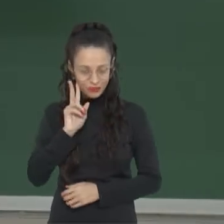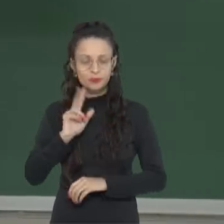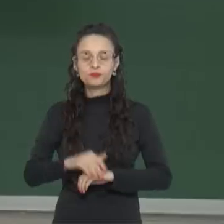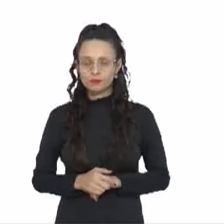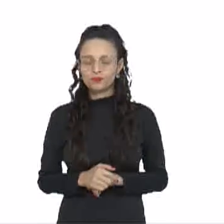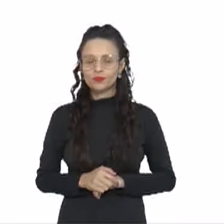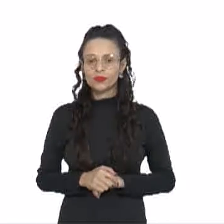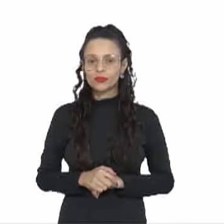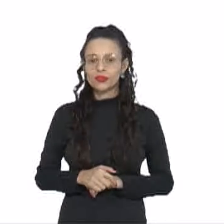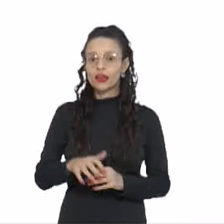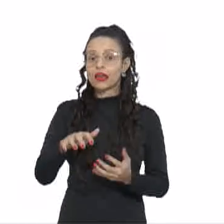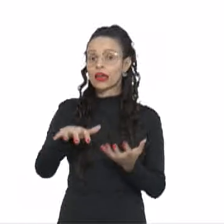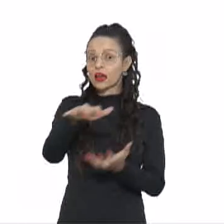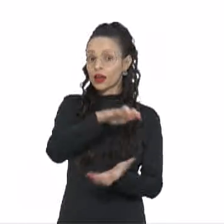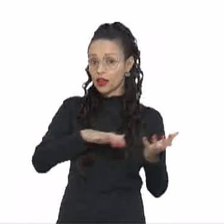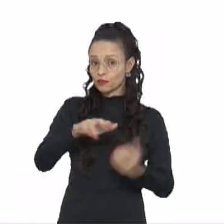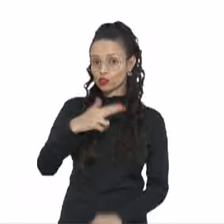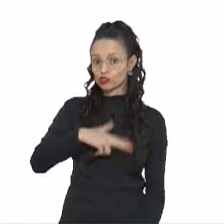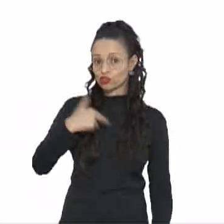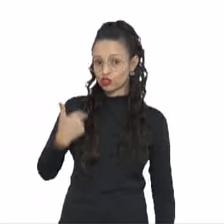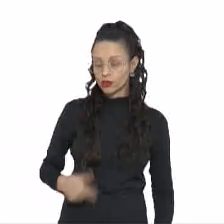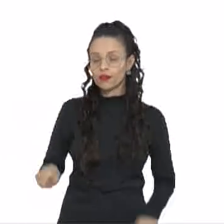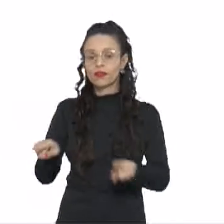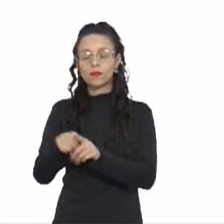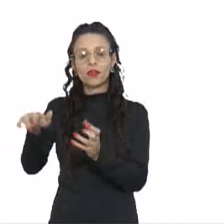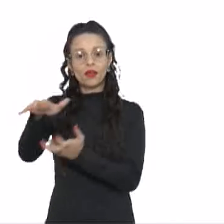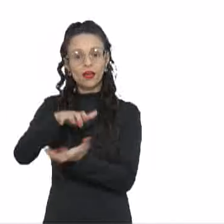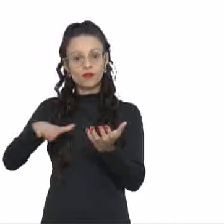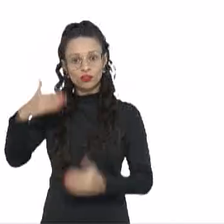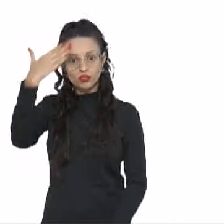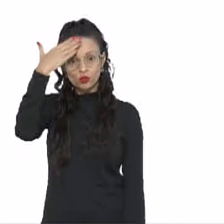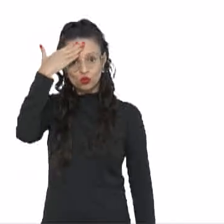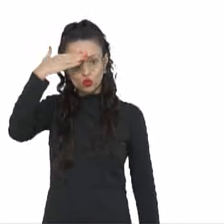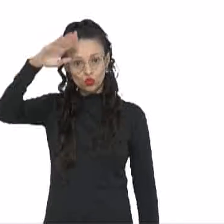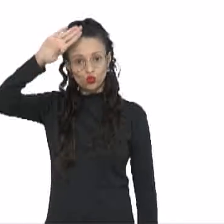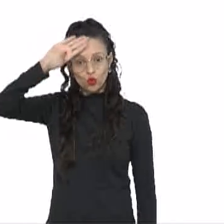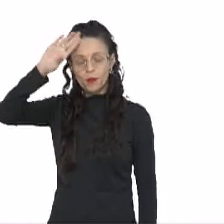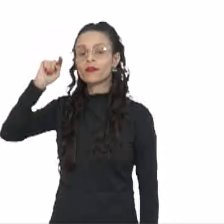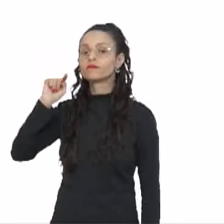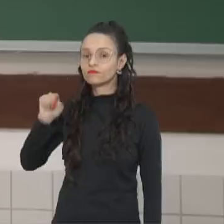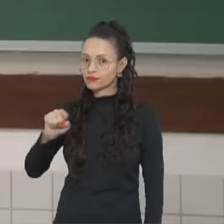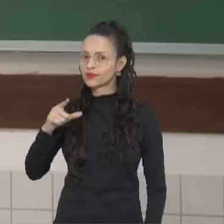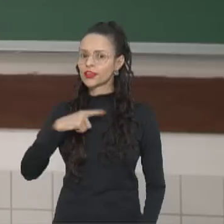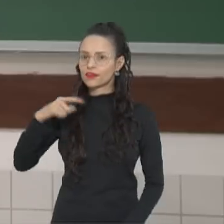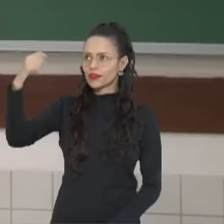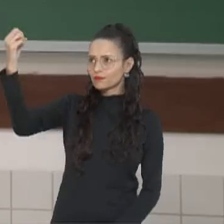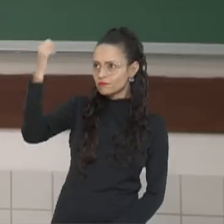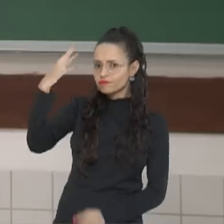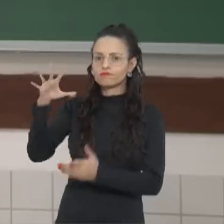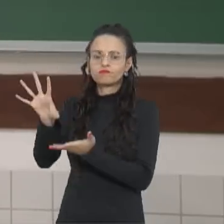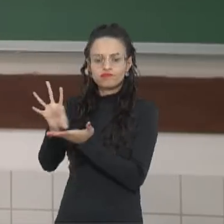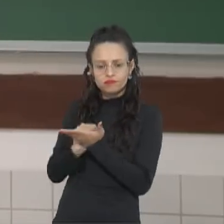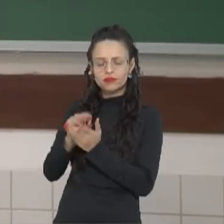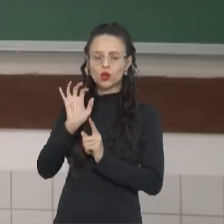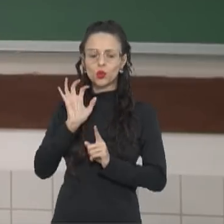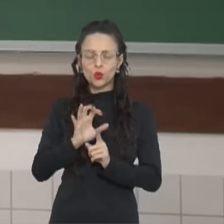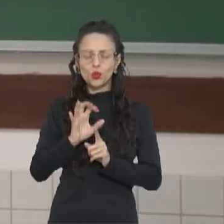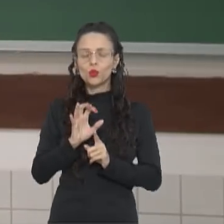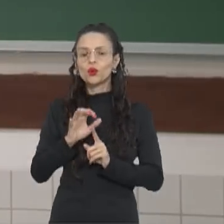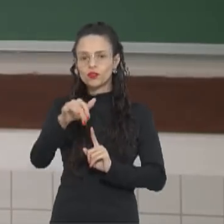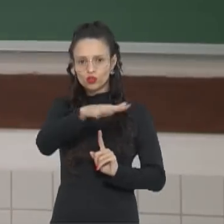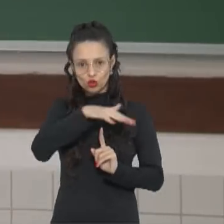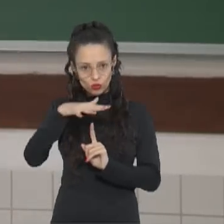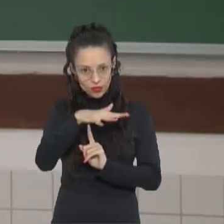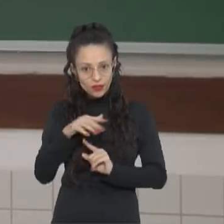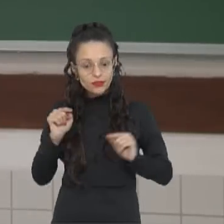A Revolução Chinesa e a Revolução Cubana tiveram inspiração socialista dentro desse conjunto da